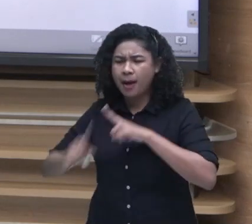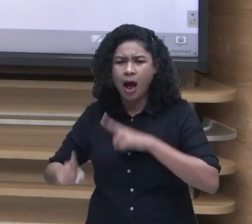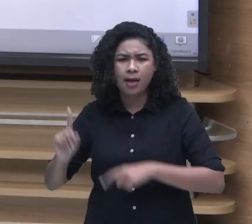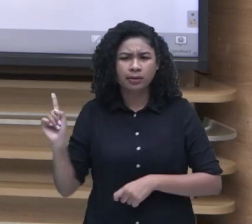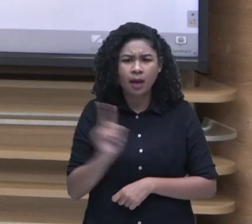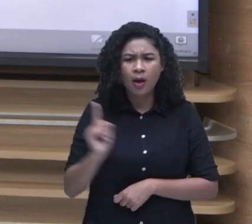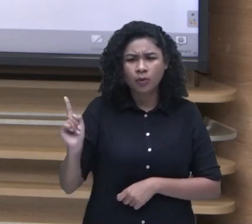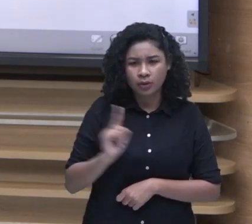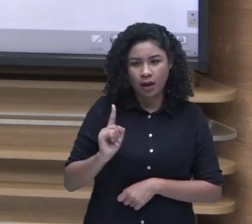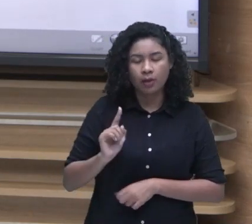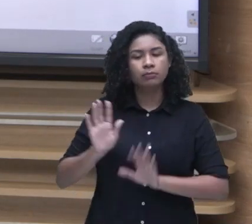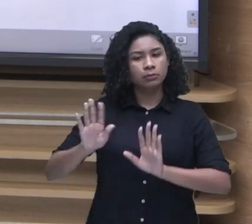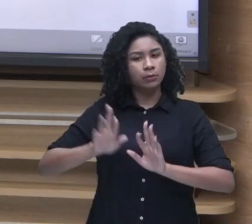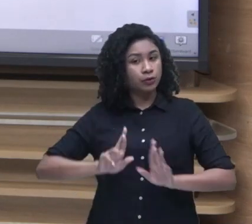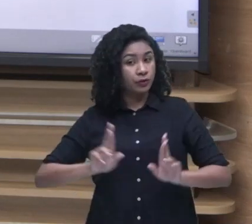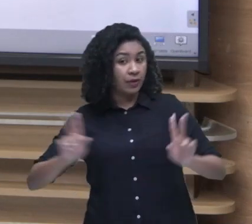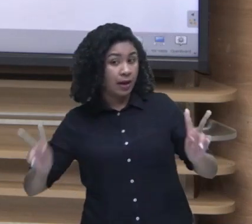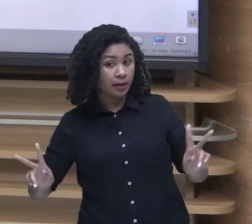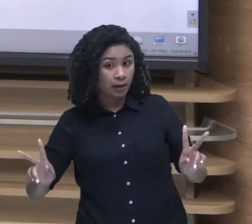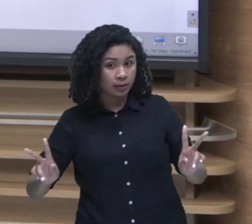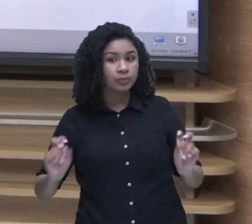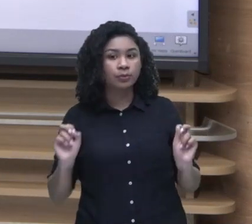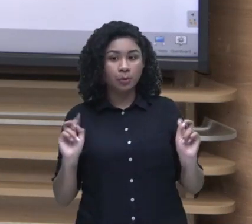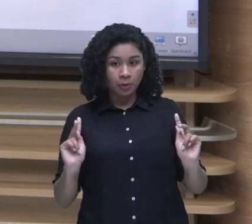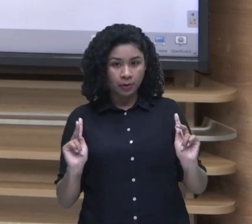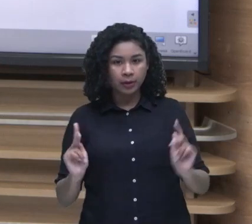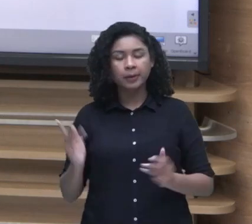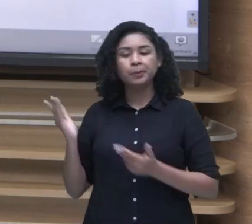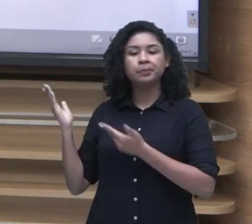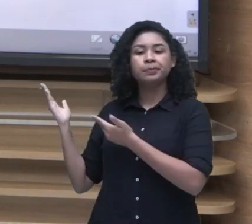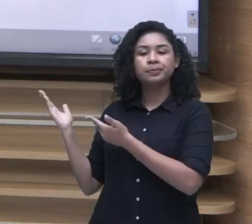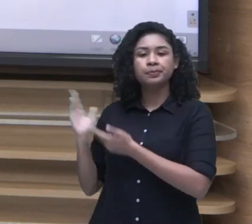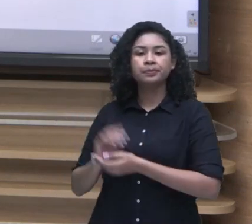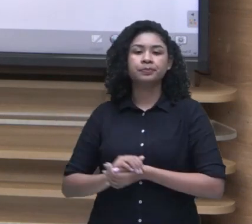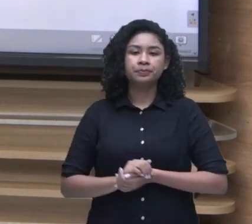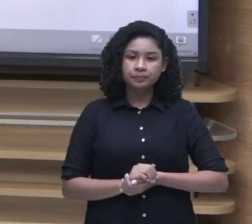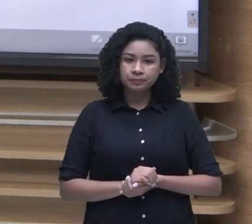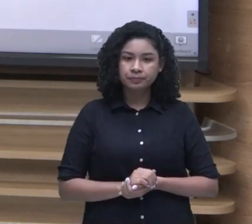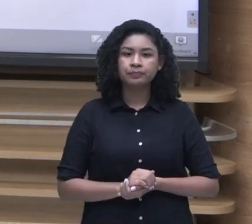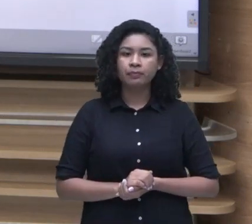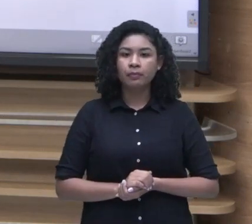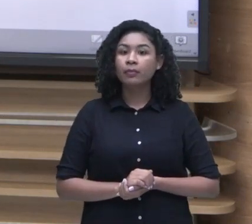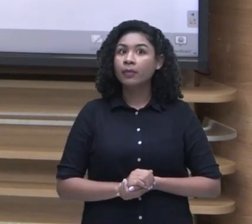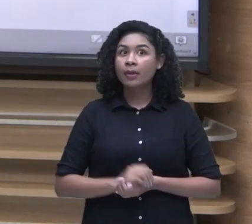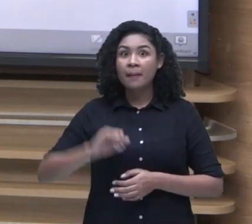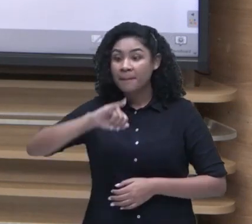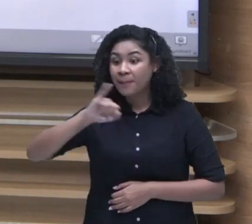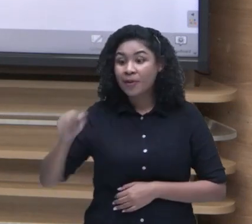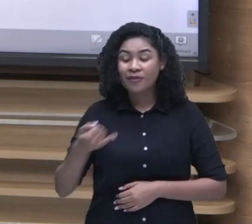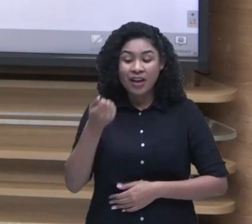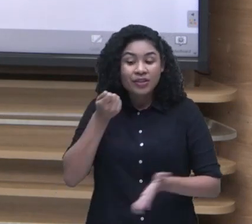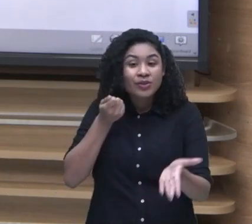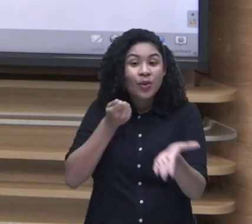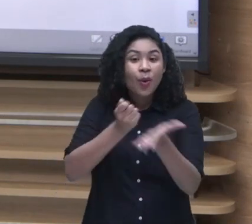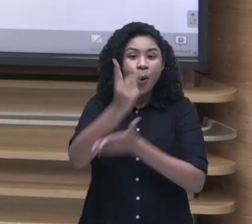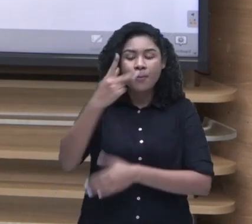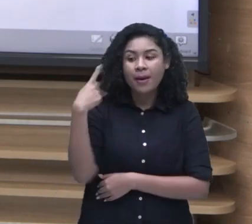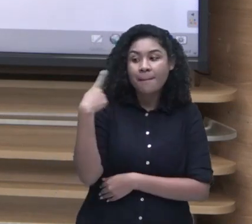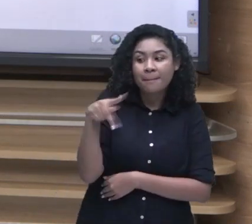afirmativo. Preserve a natureza, compre nesta promoção imperdível, né? E